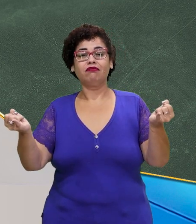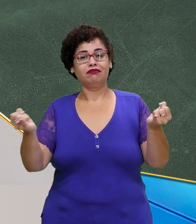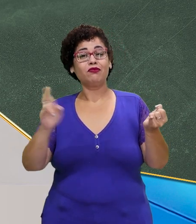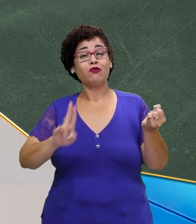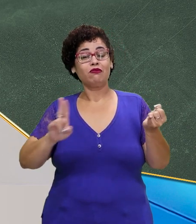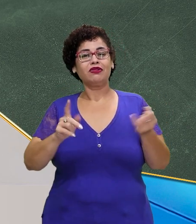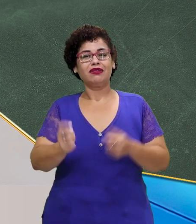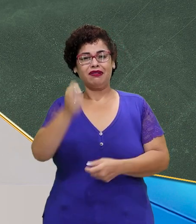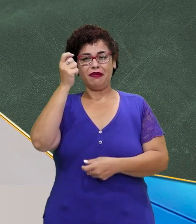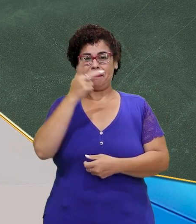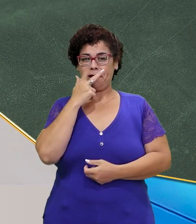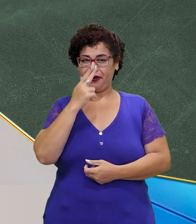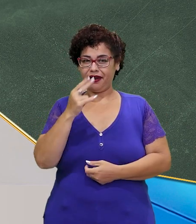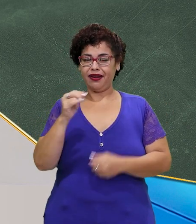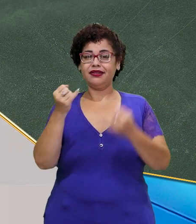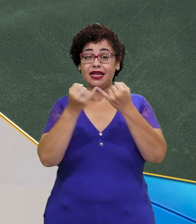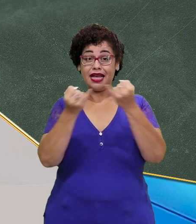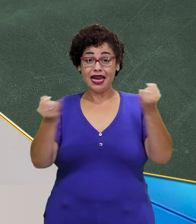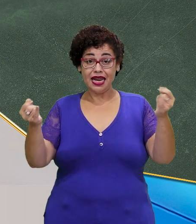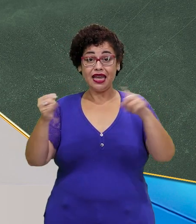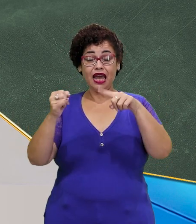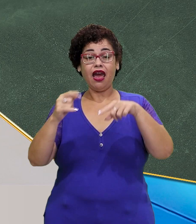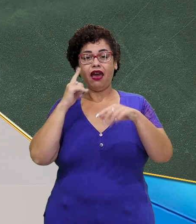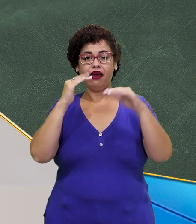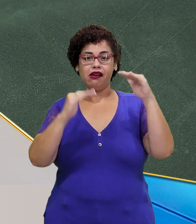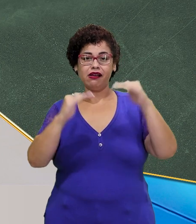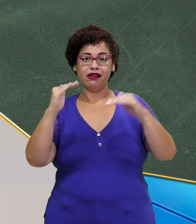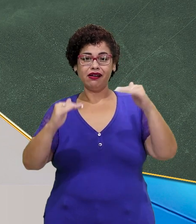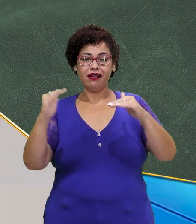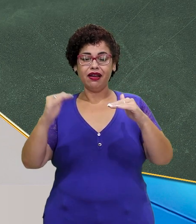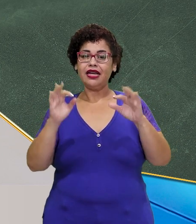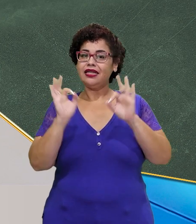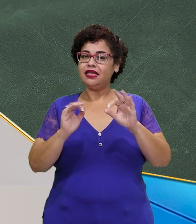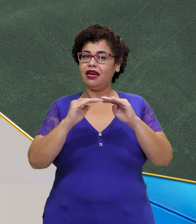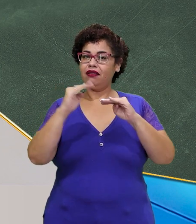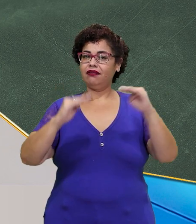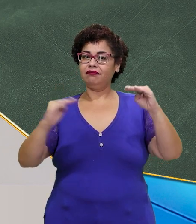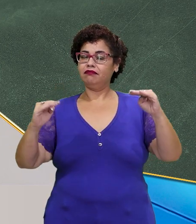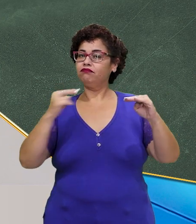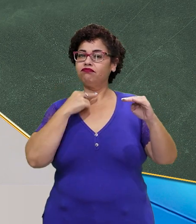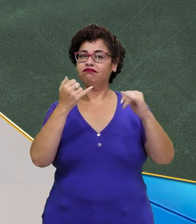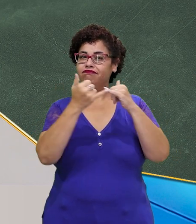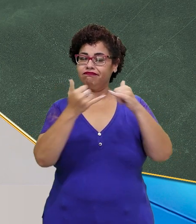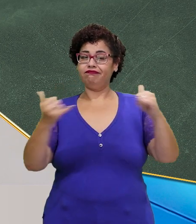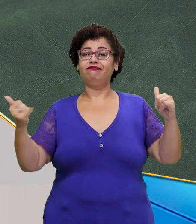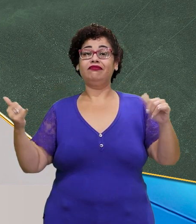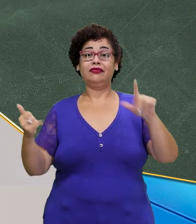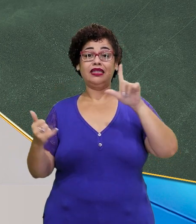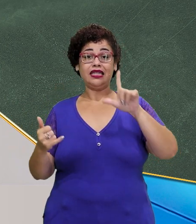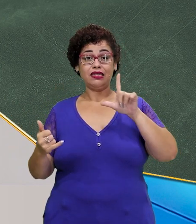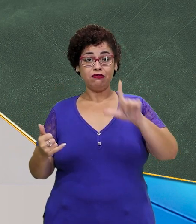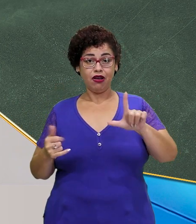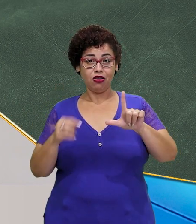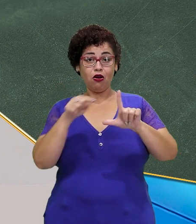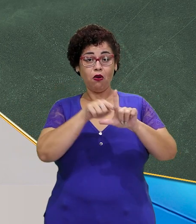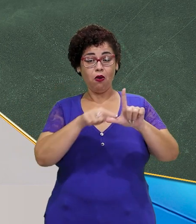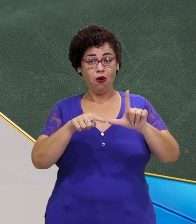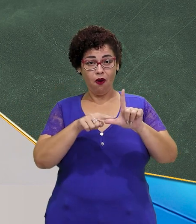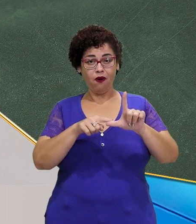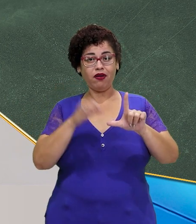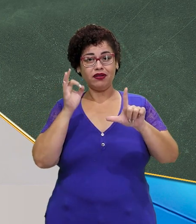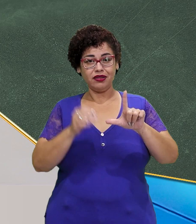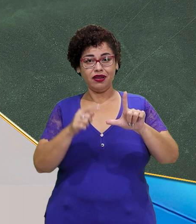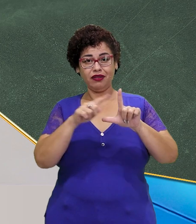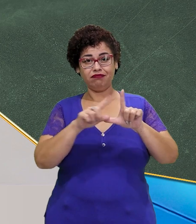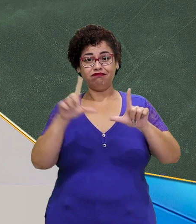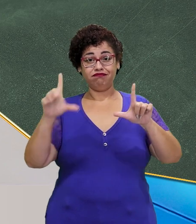anzol. Essas linhas representam o alinhamento das paredes. O esquadro é encaixado no canto onde